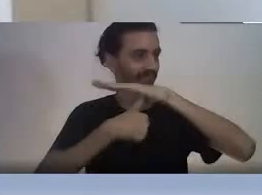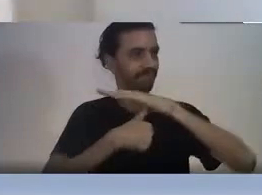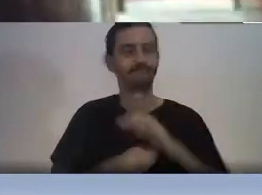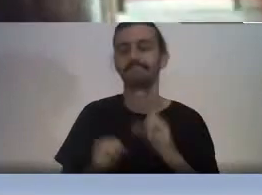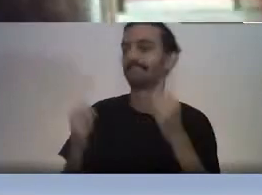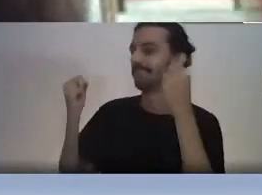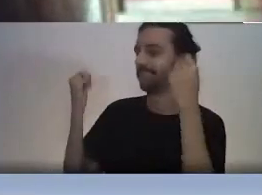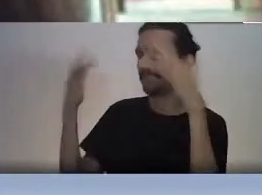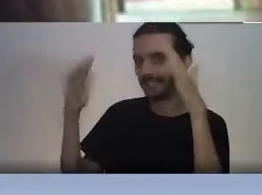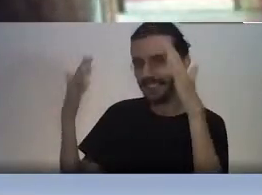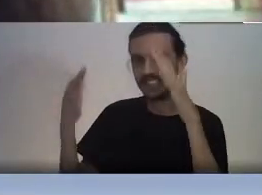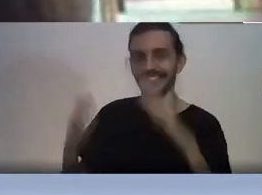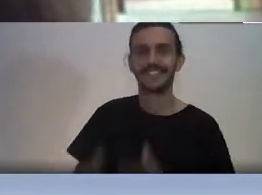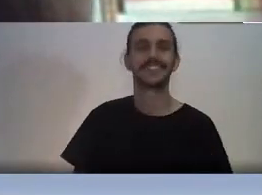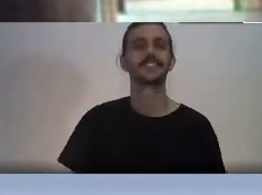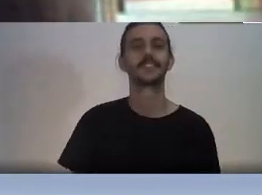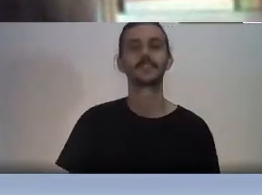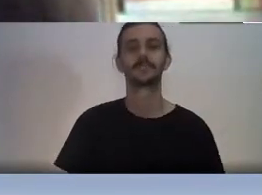Parabéns.